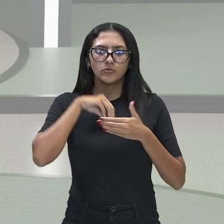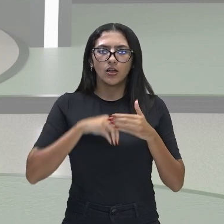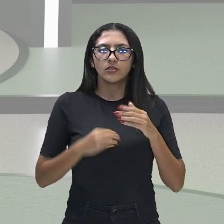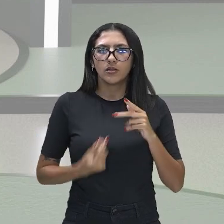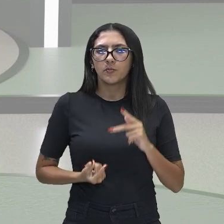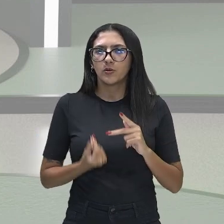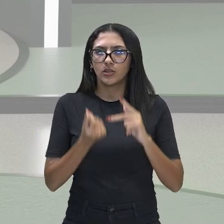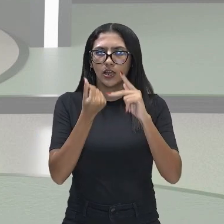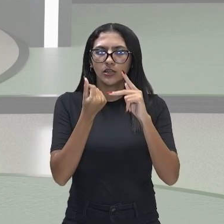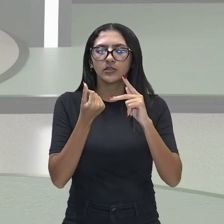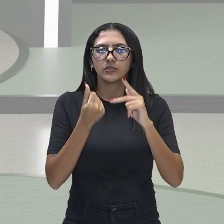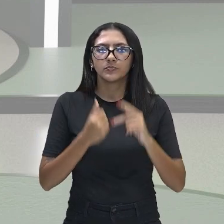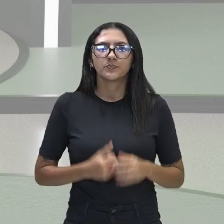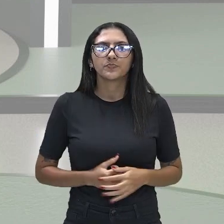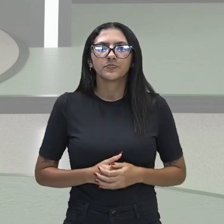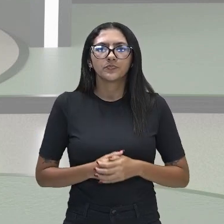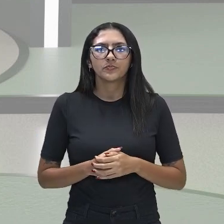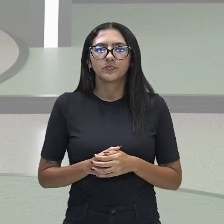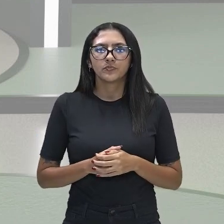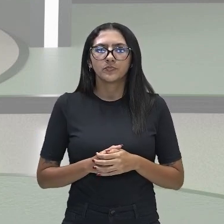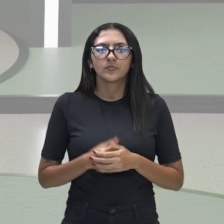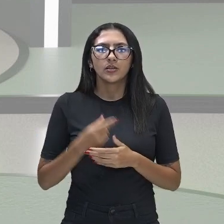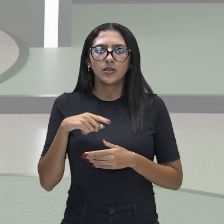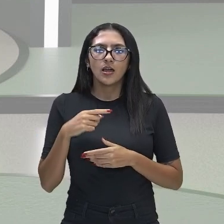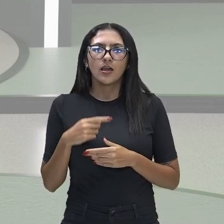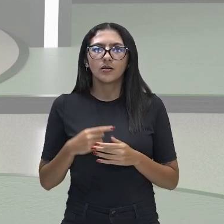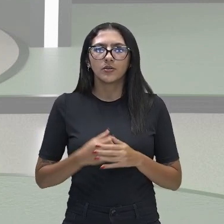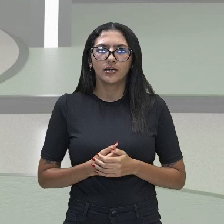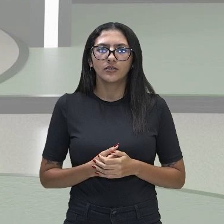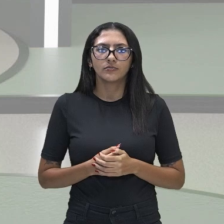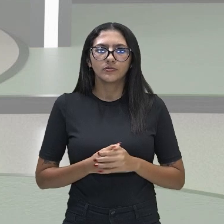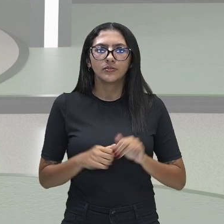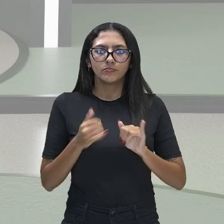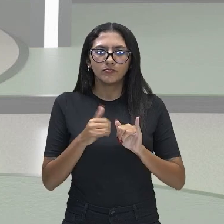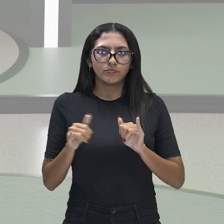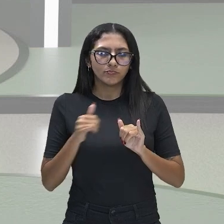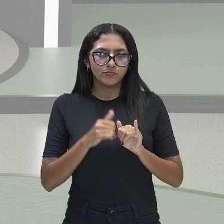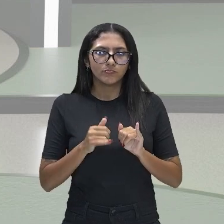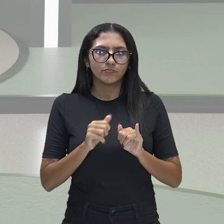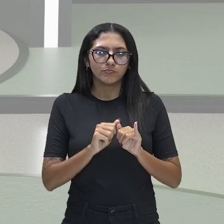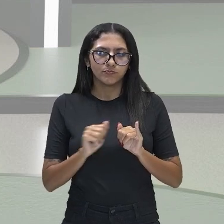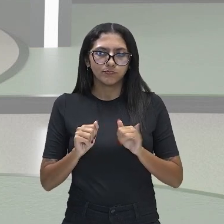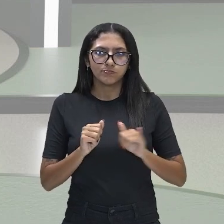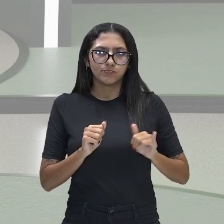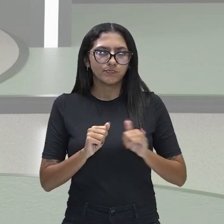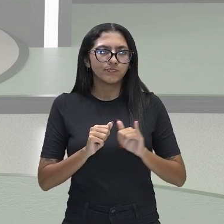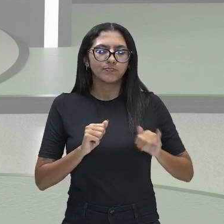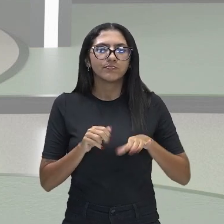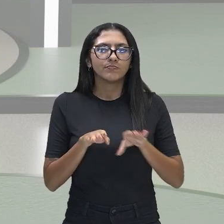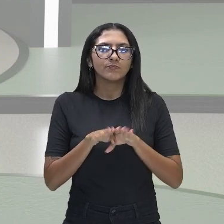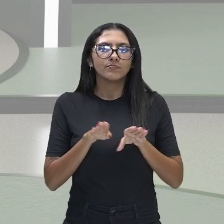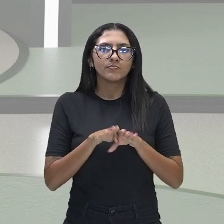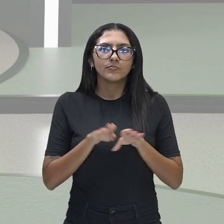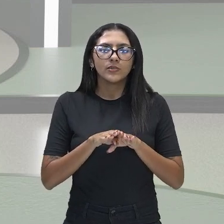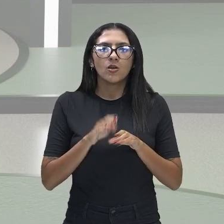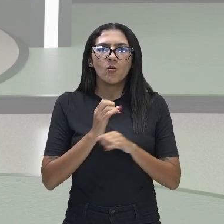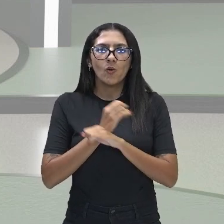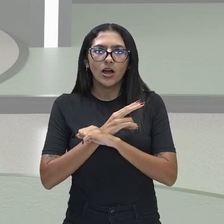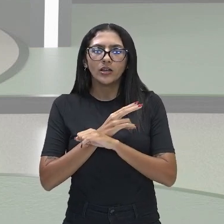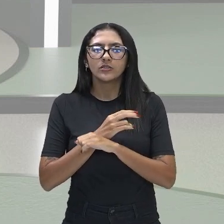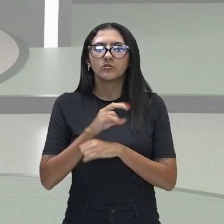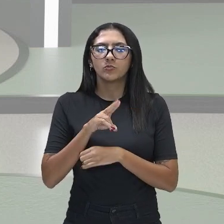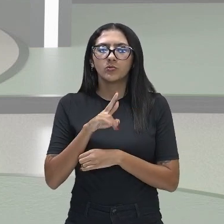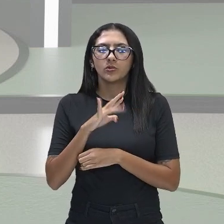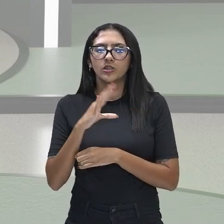proteínas, que são as bases dos aminoácidos, como, por exemplo, o ácido úrico, a